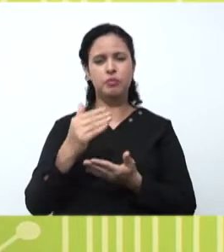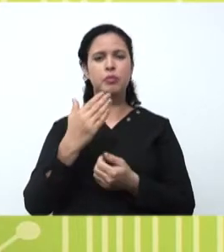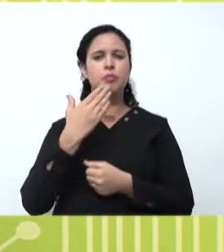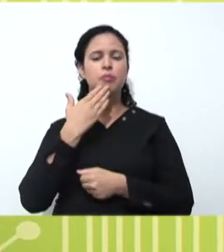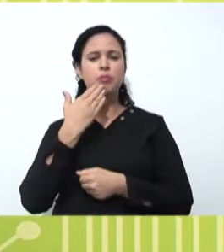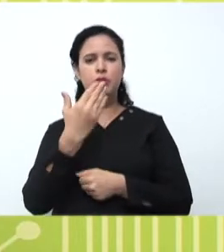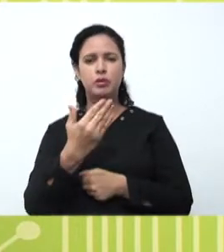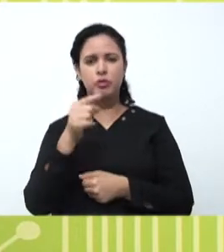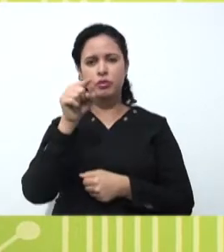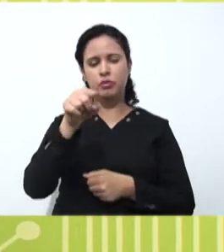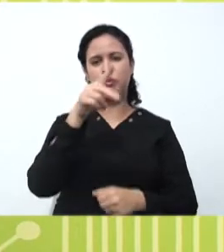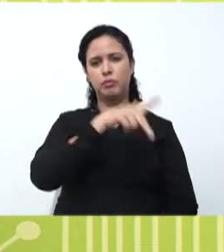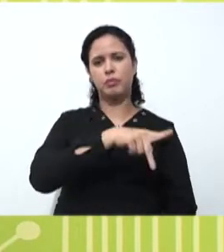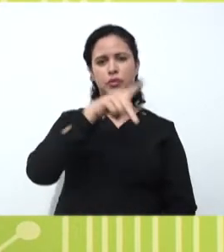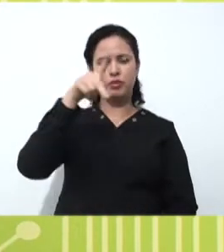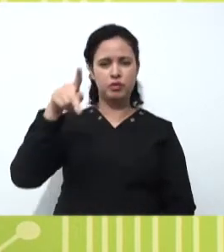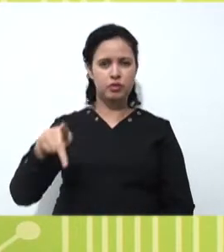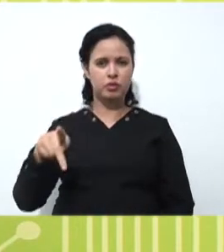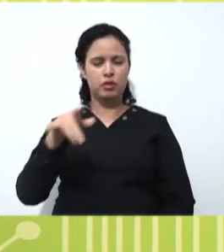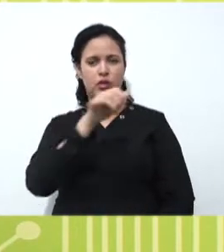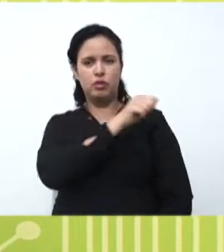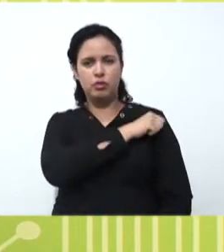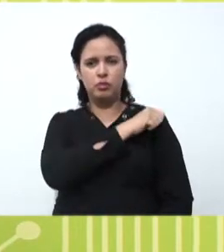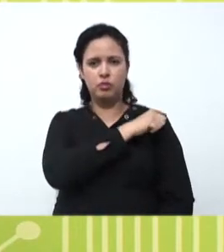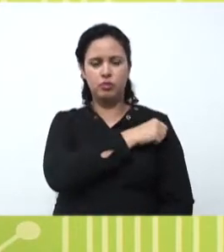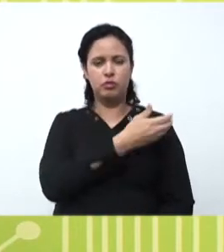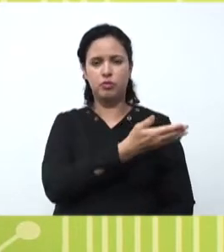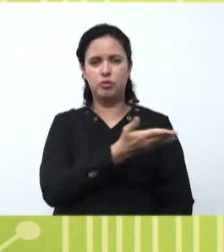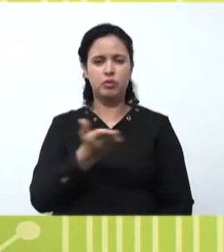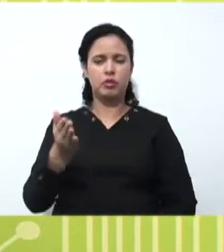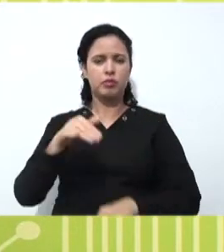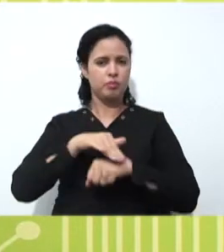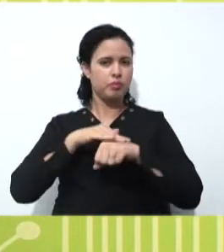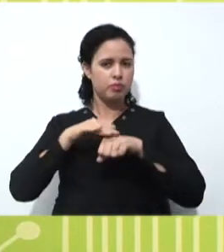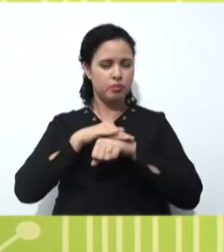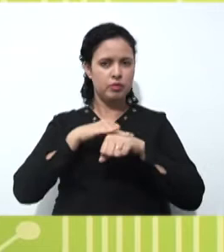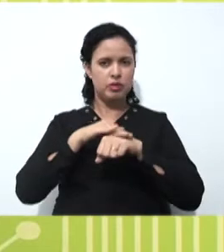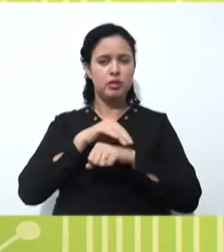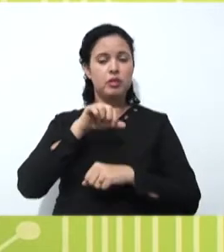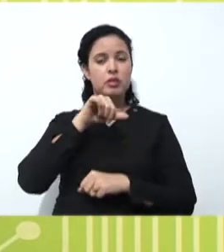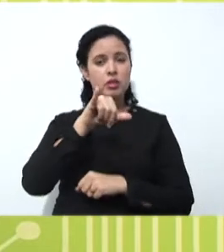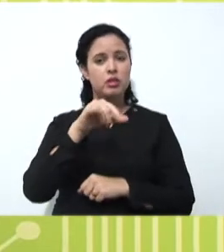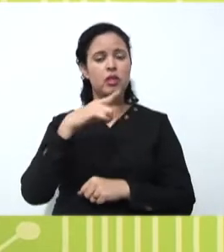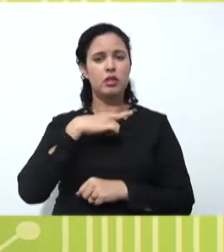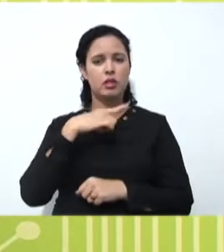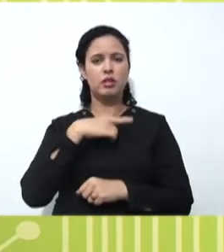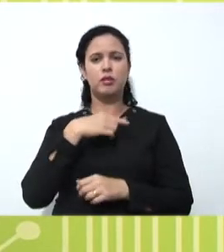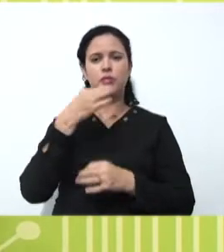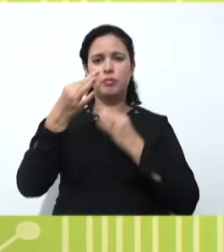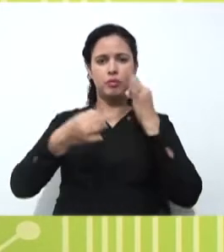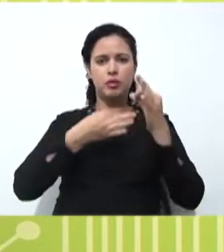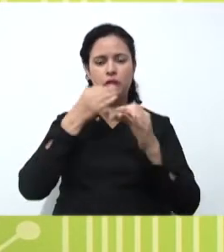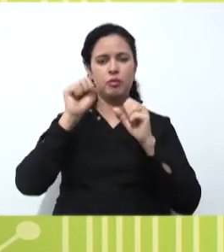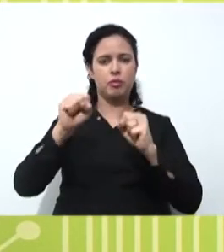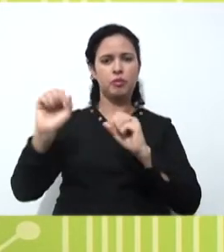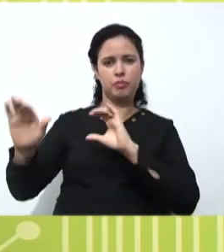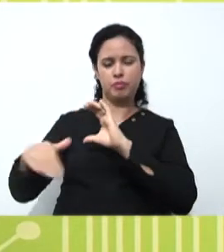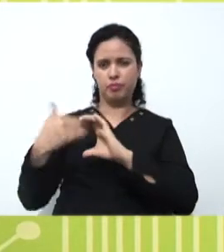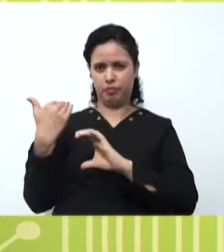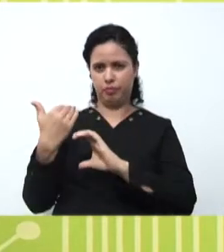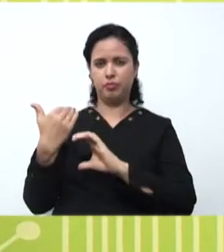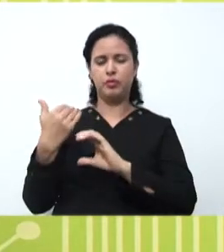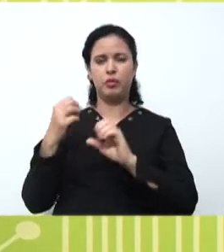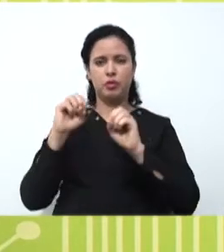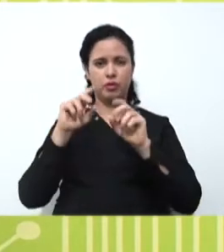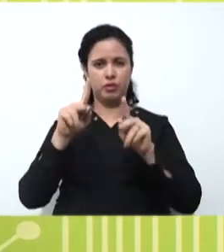você, professor, aluno, vocês conversem e se surgir algum comentário, manda para o professor Marcos para contribuir para a nossa